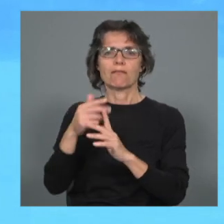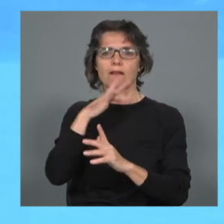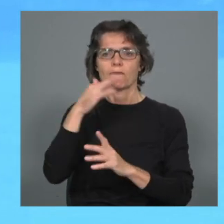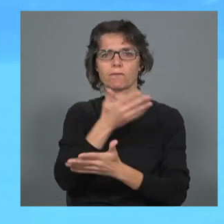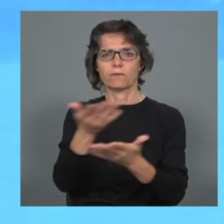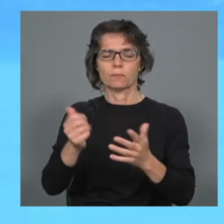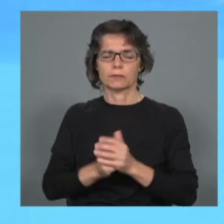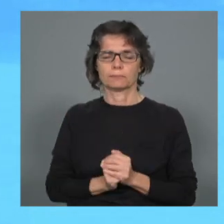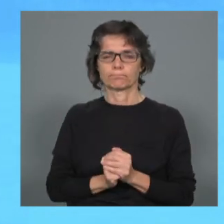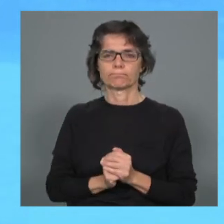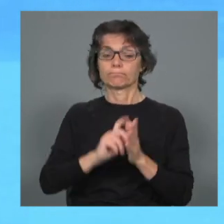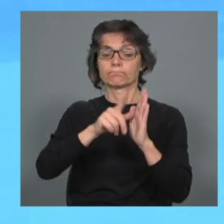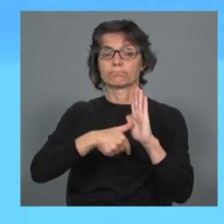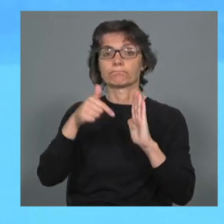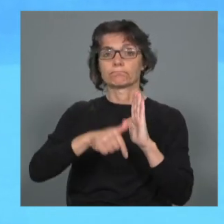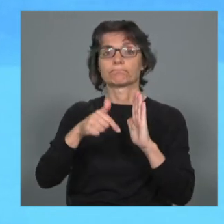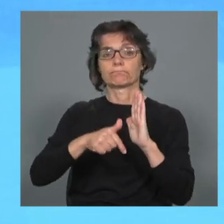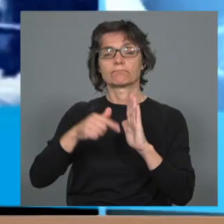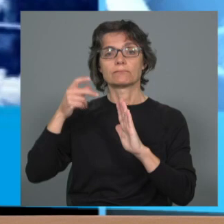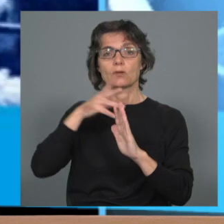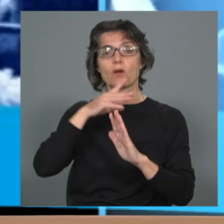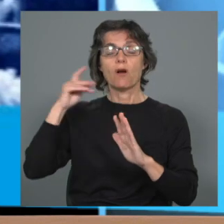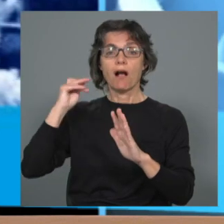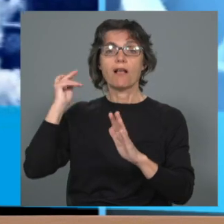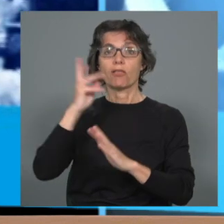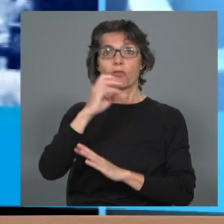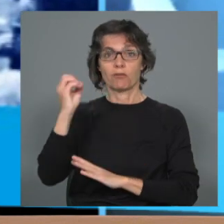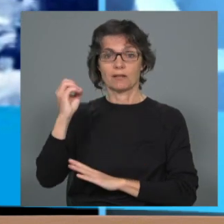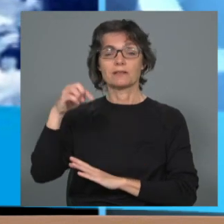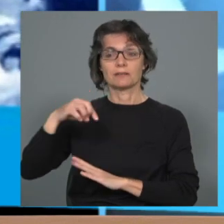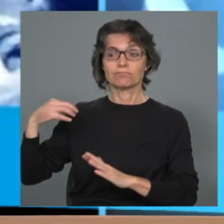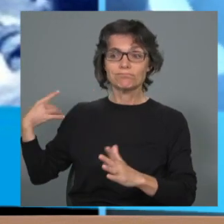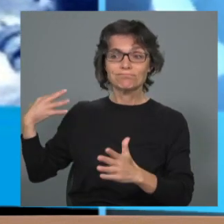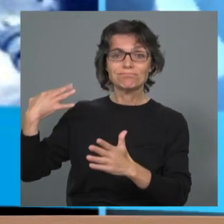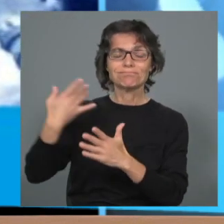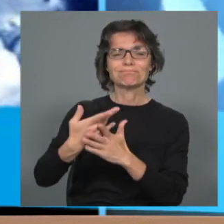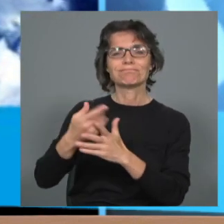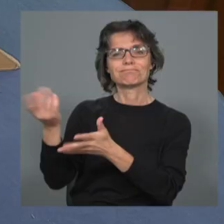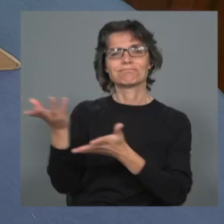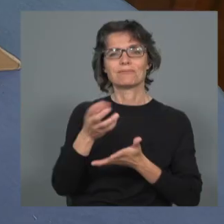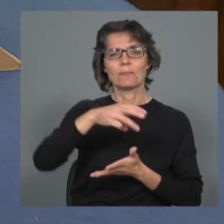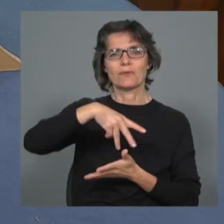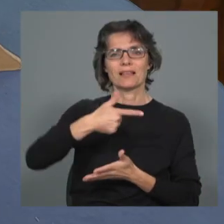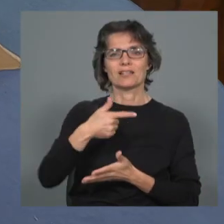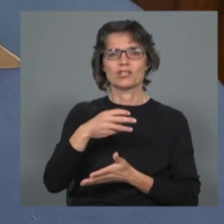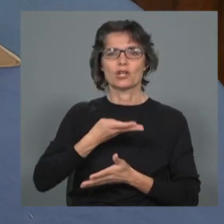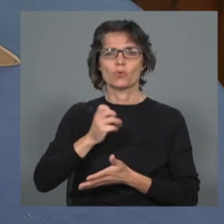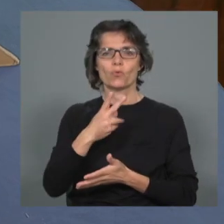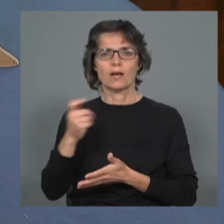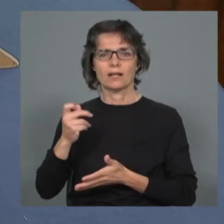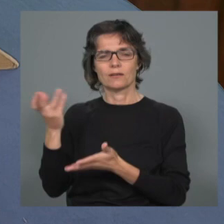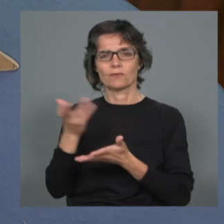projeto, a comemorar 30 anos, está Madalena Teixeira Duarte, hoje convidada do programa Eclésia. Muito boa tarde. Obrigado